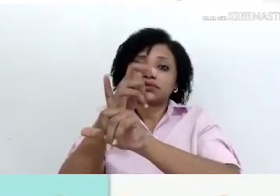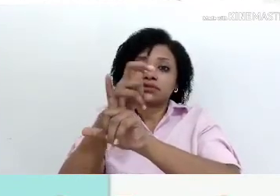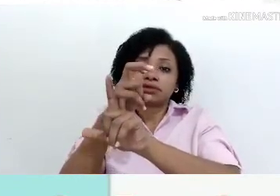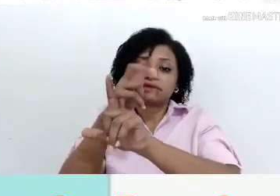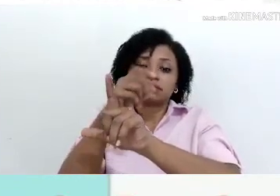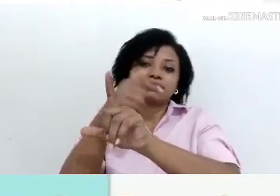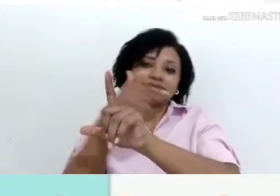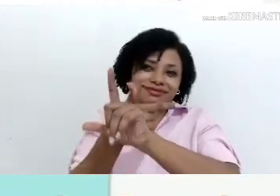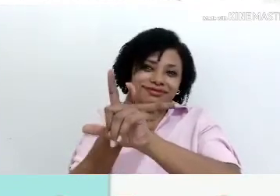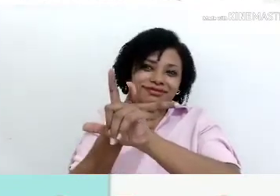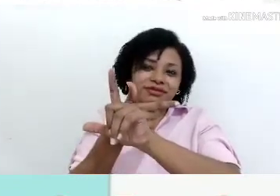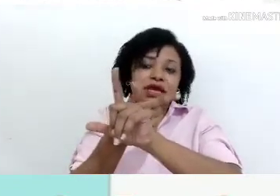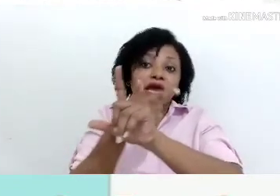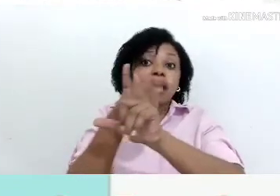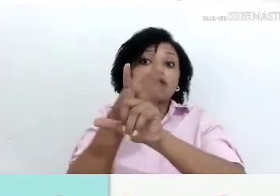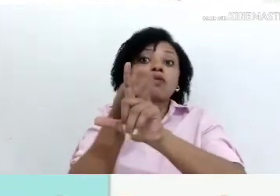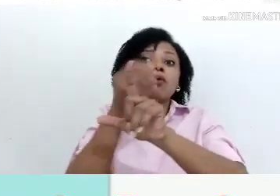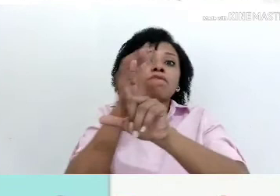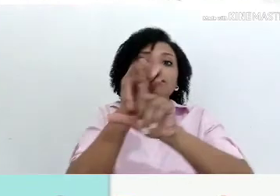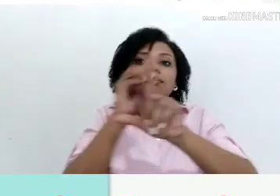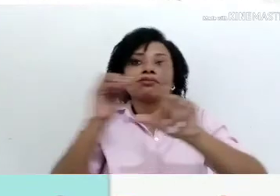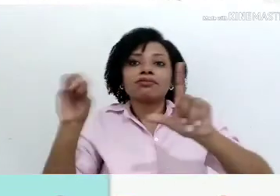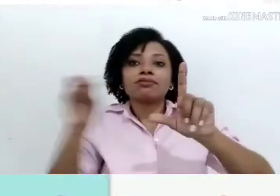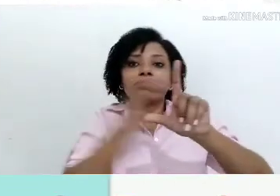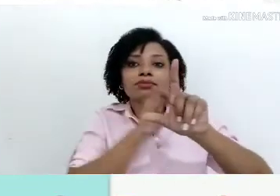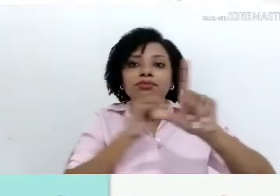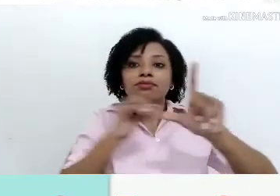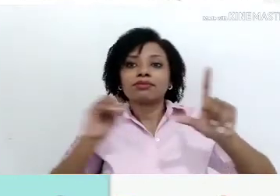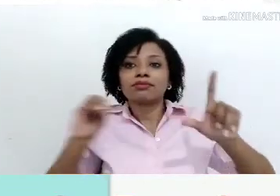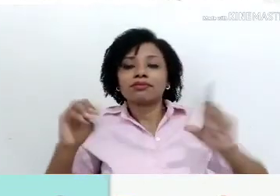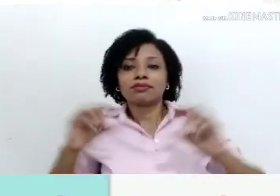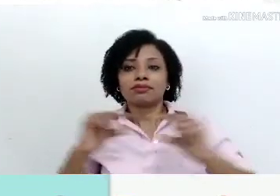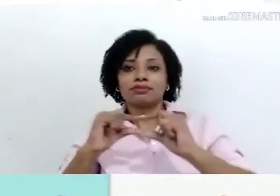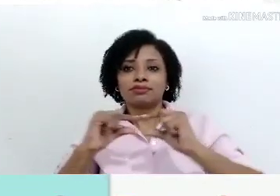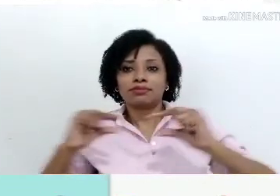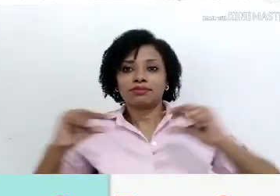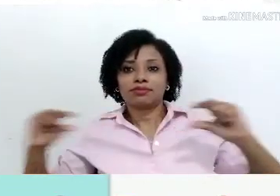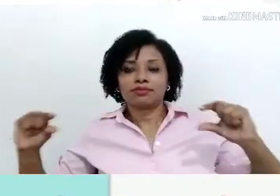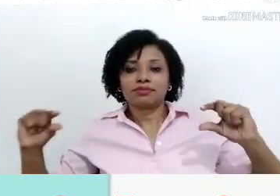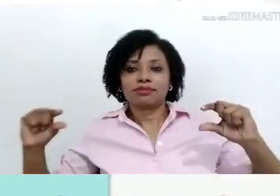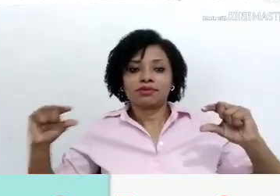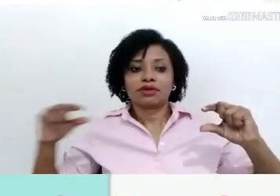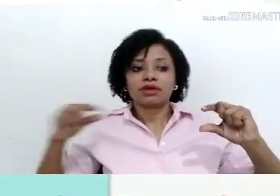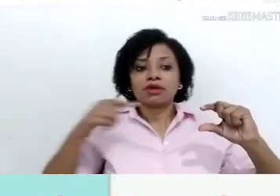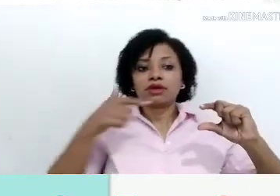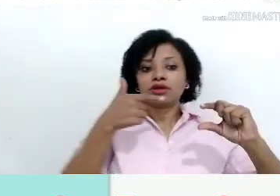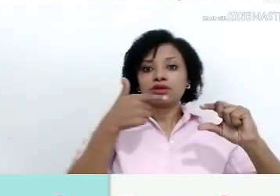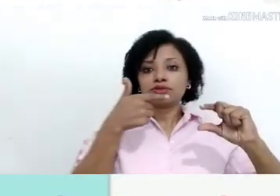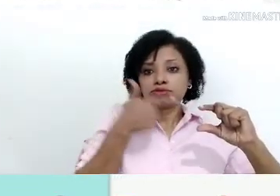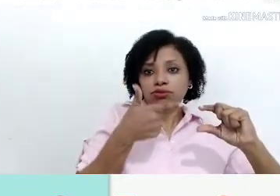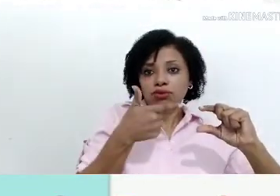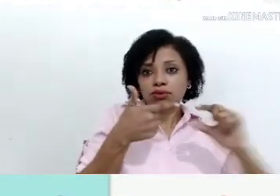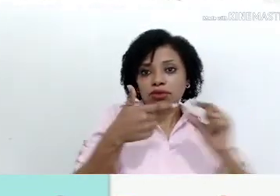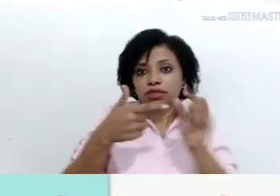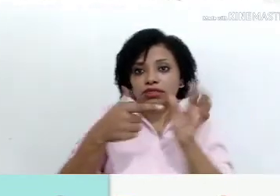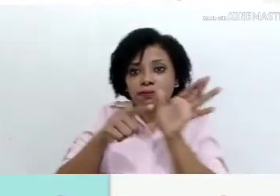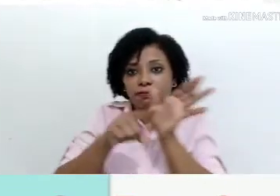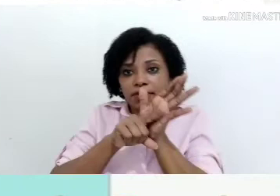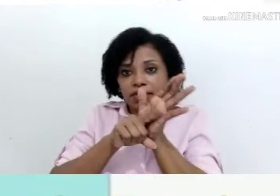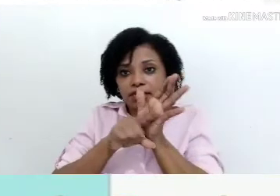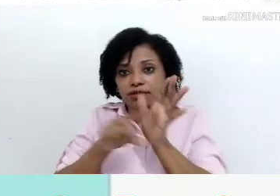2 menos 5, já que a gente está falando aqui de produto e aqui de reagente. Então, isso aqui seria 2 menos